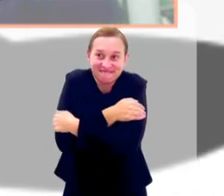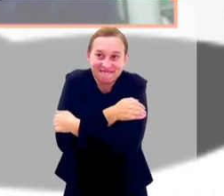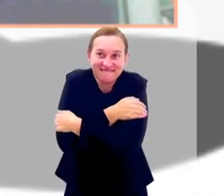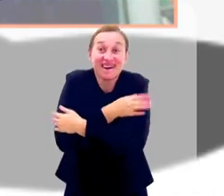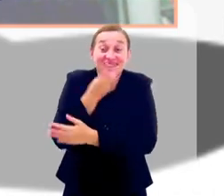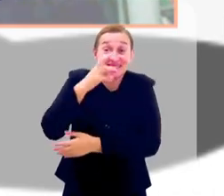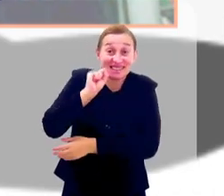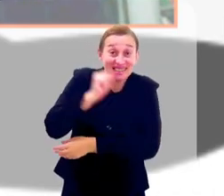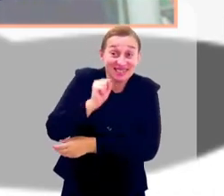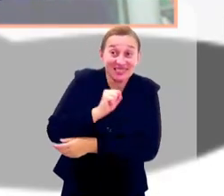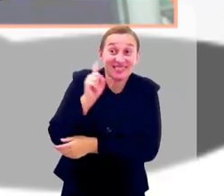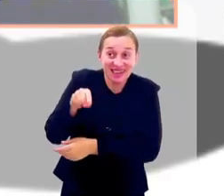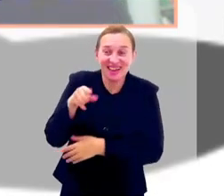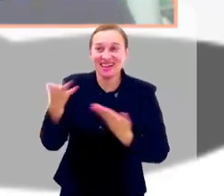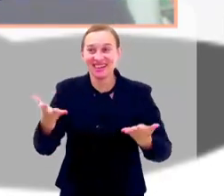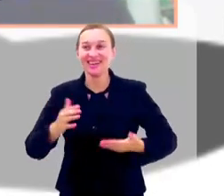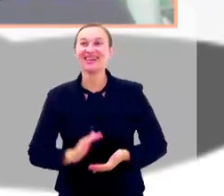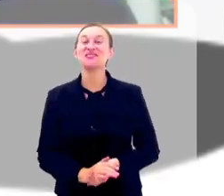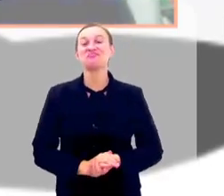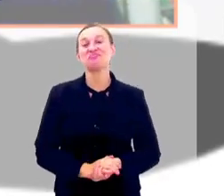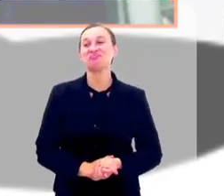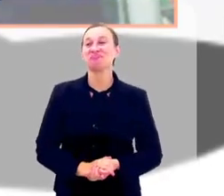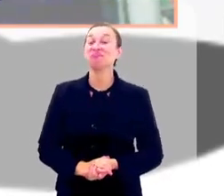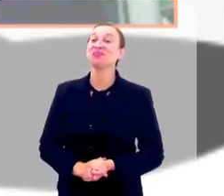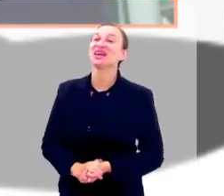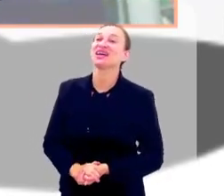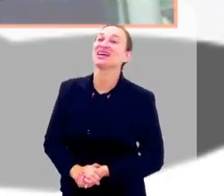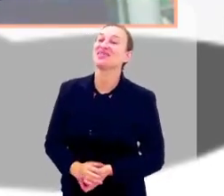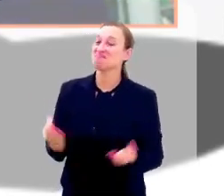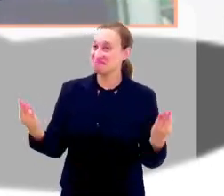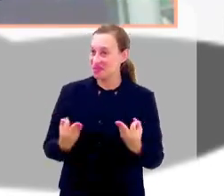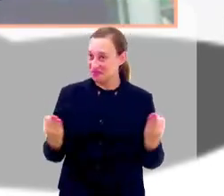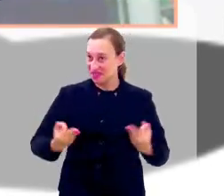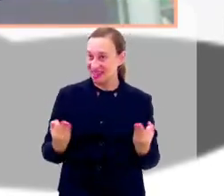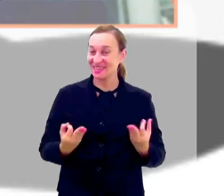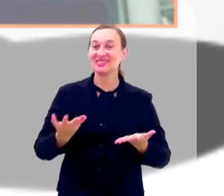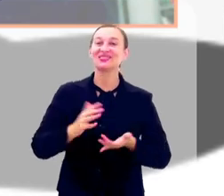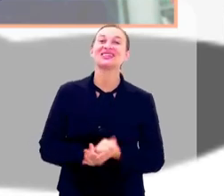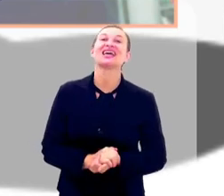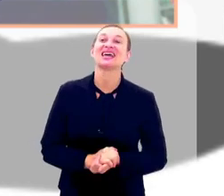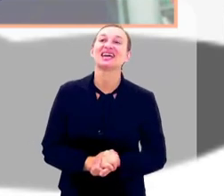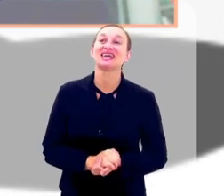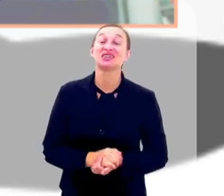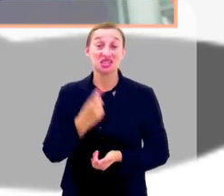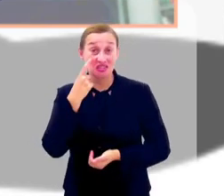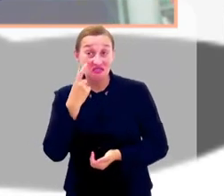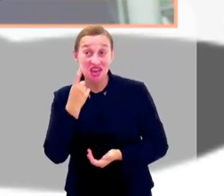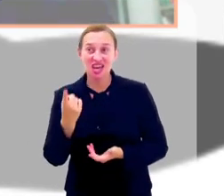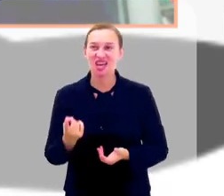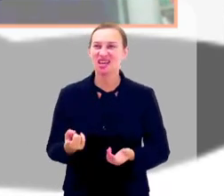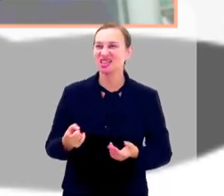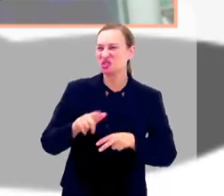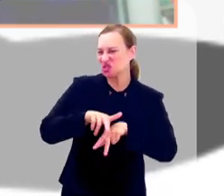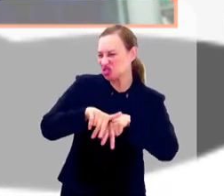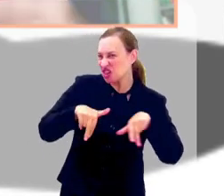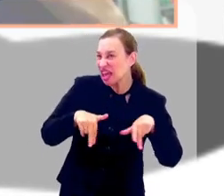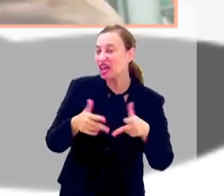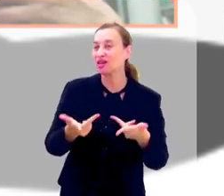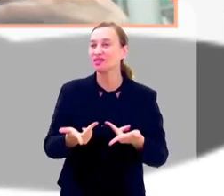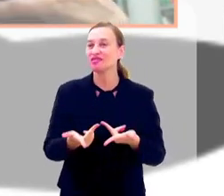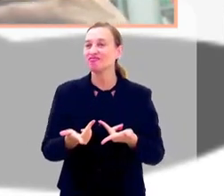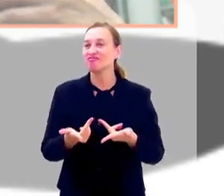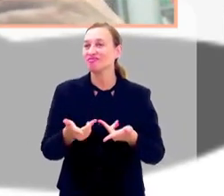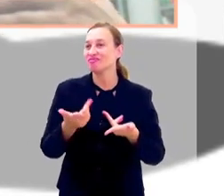fico segura. É isso? Cláudia, olha só, é perfeito e acaba que você vê essa questão